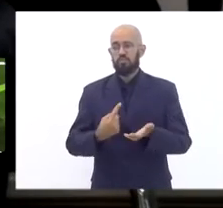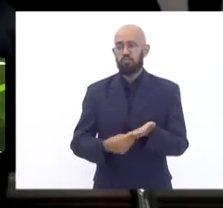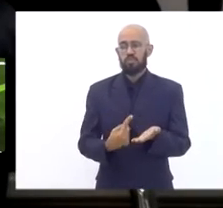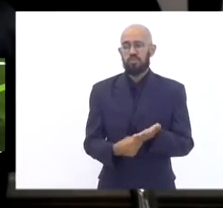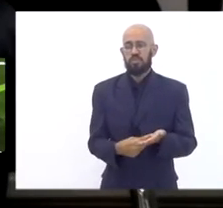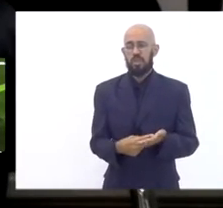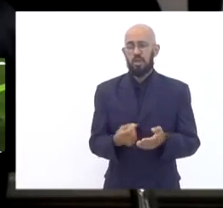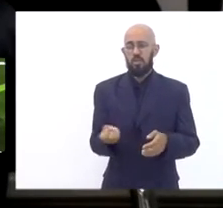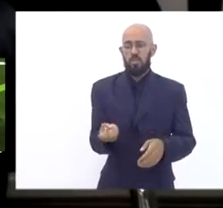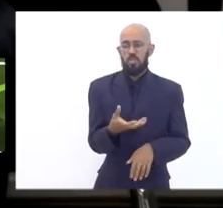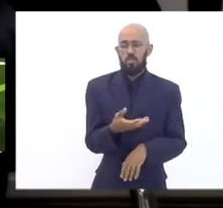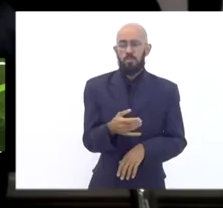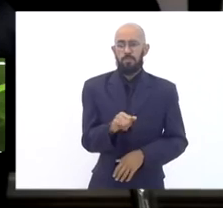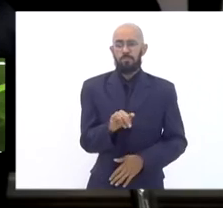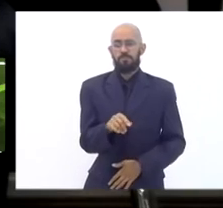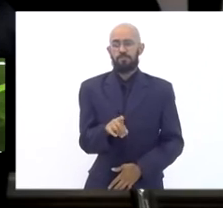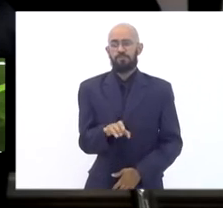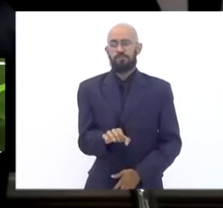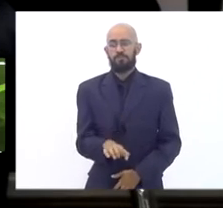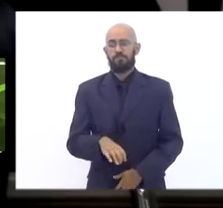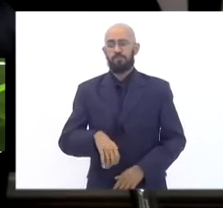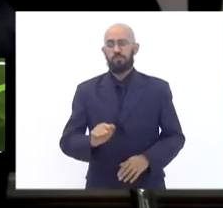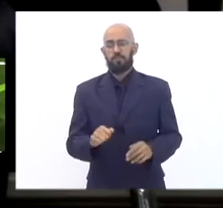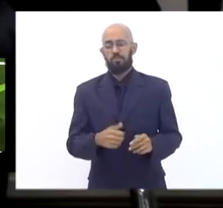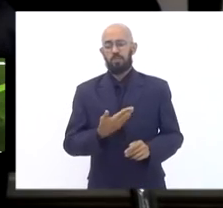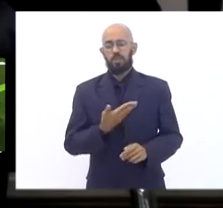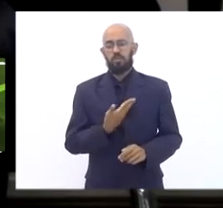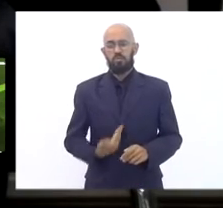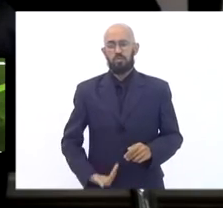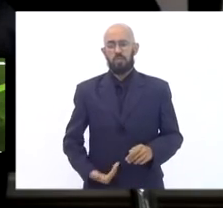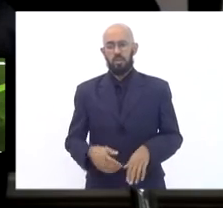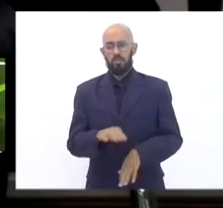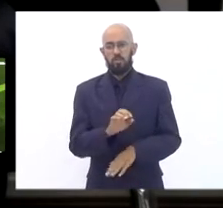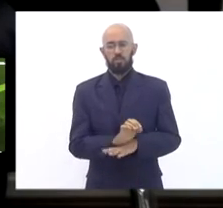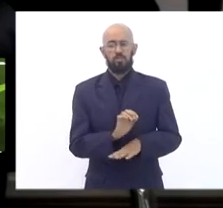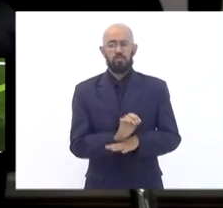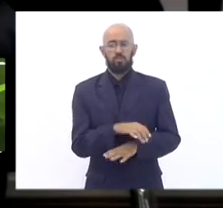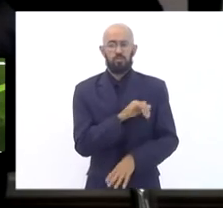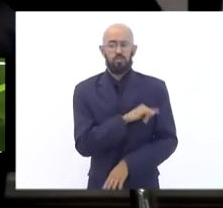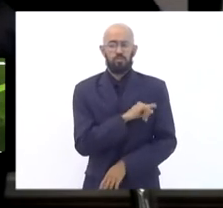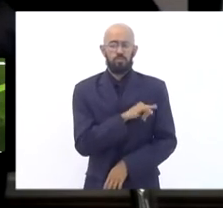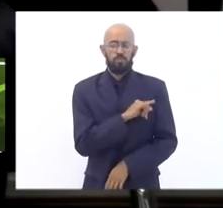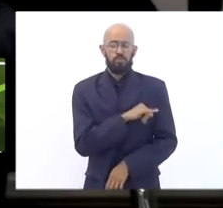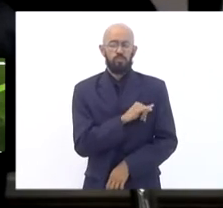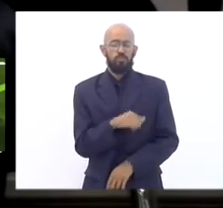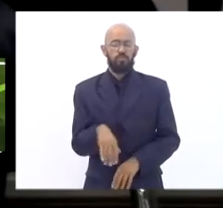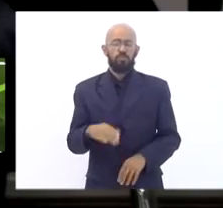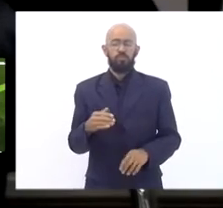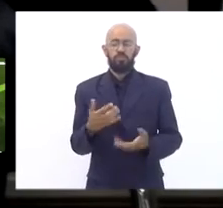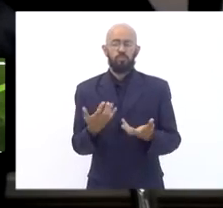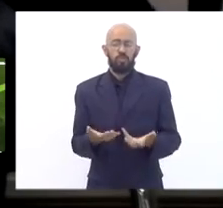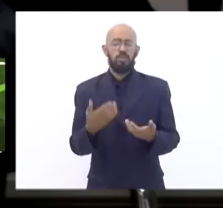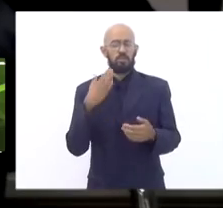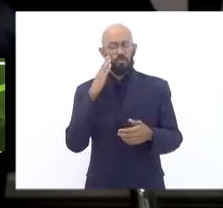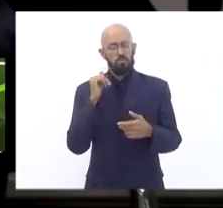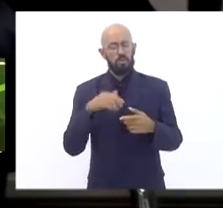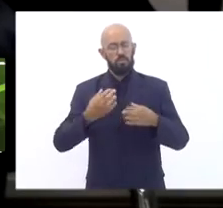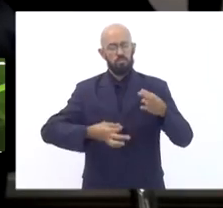desejo, dentro da negociação do governo do Estado do Rio de Janeiro, é que seja um índice compatível com os custos do setor para ter